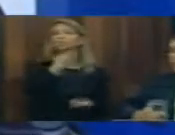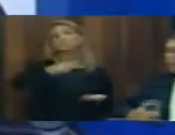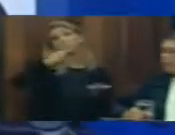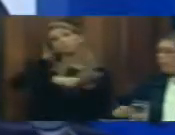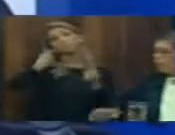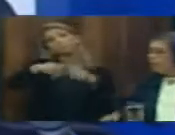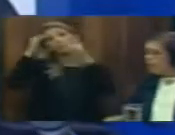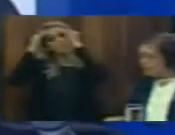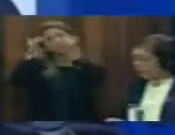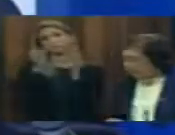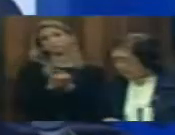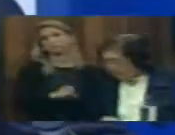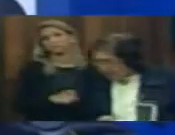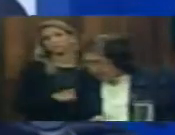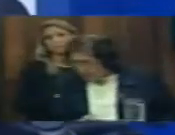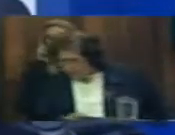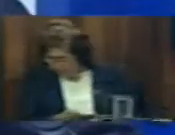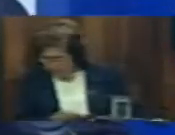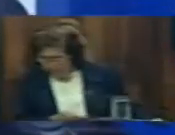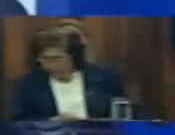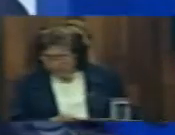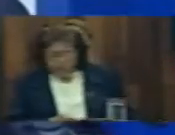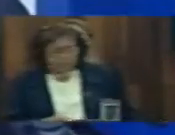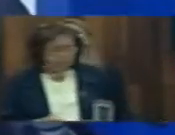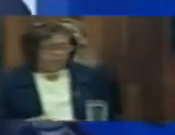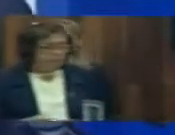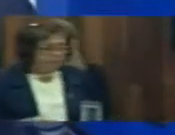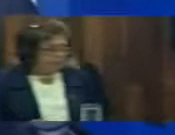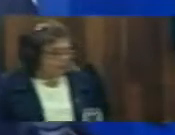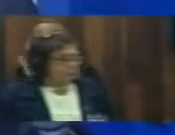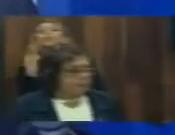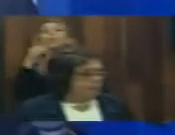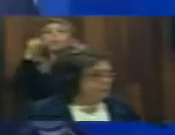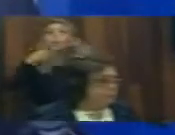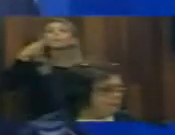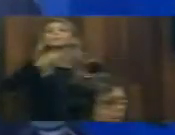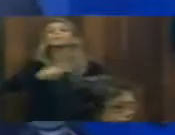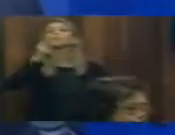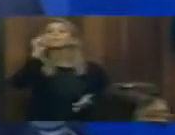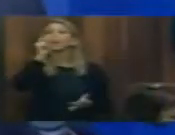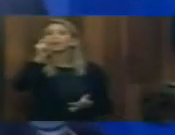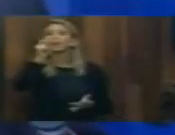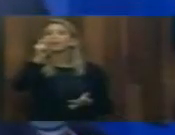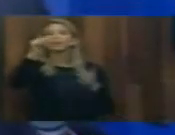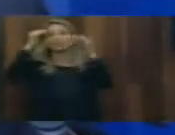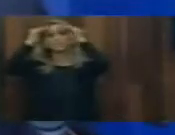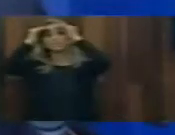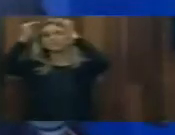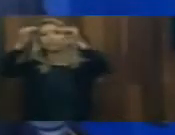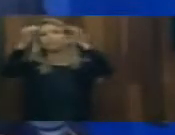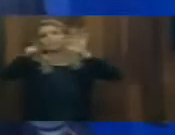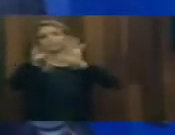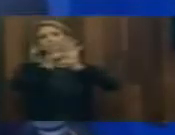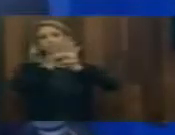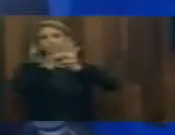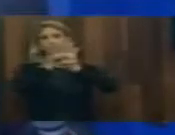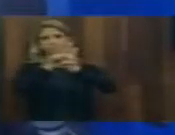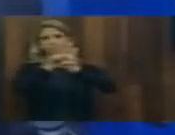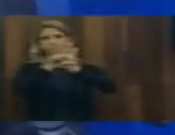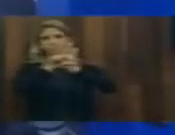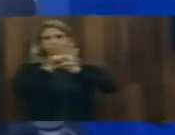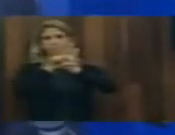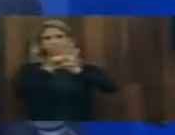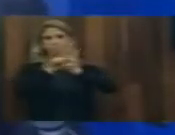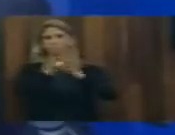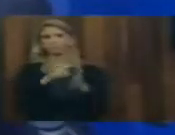compromisso não foi outro com os agentes comunitários de saúde. Nosso compromisso foi honrar a lei. A lei, a nobre